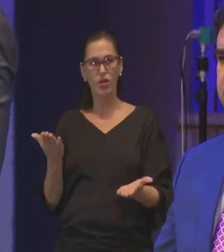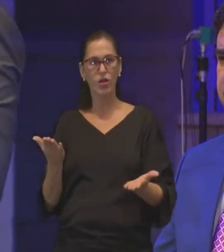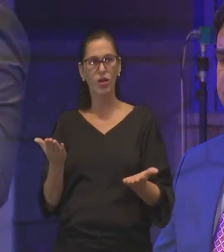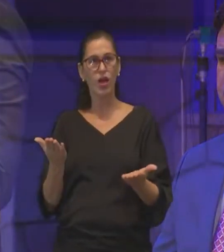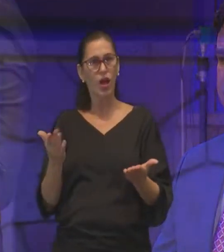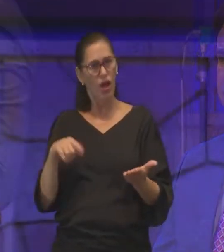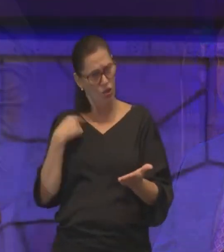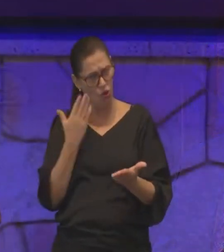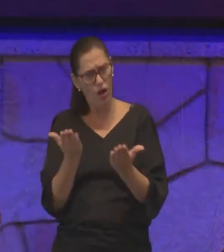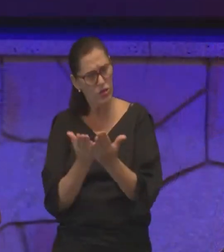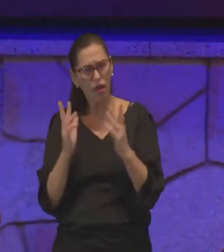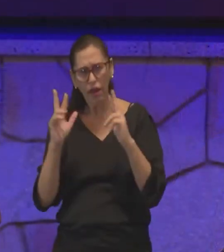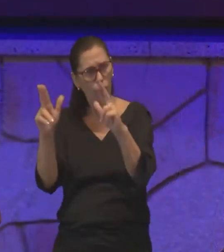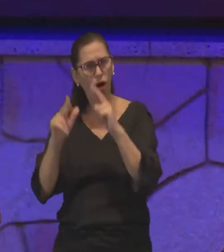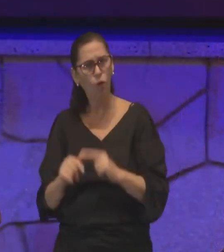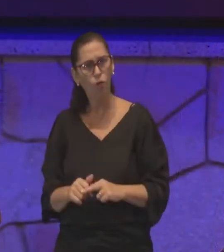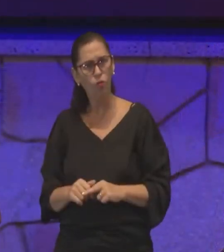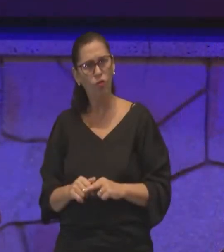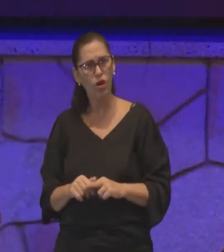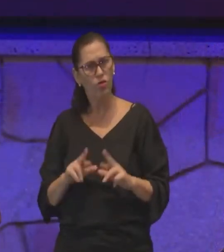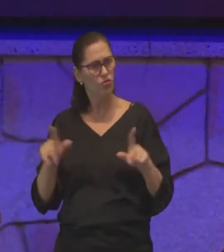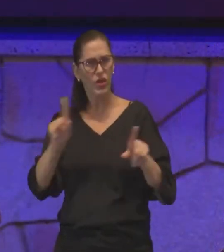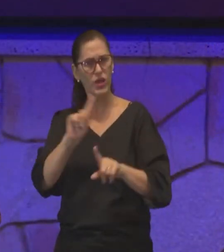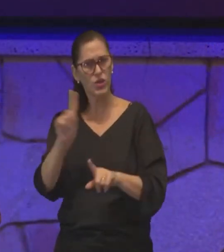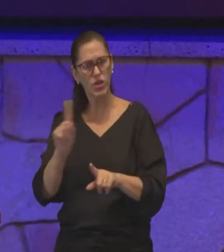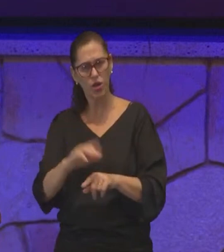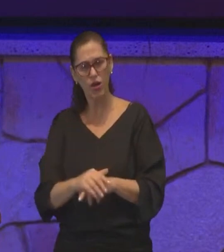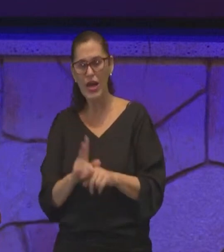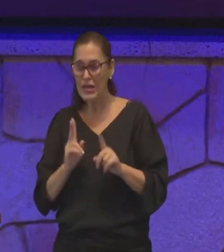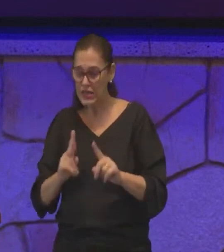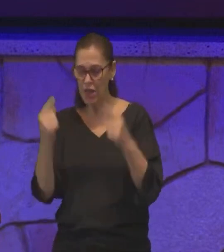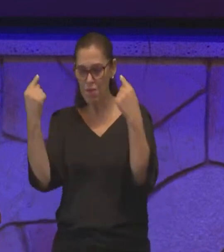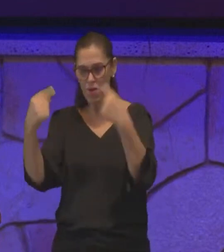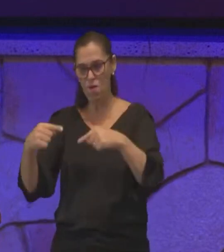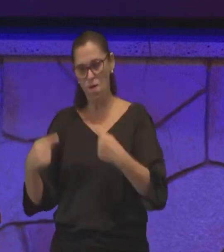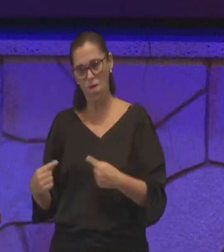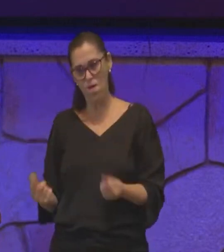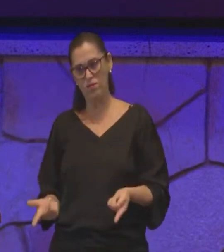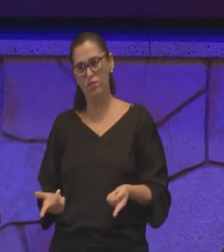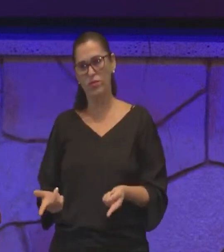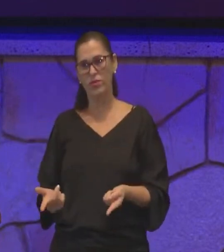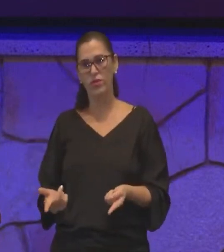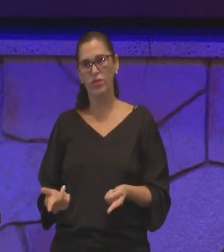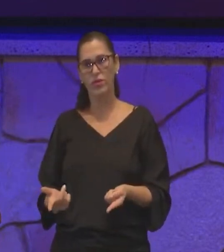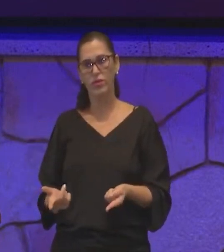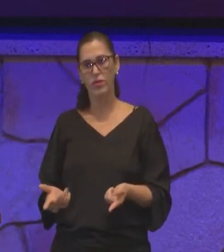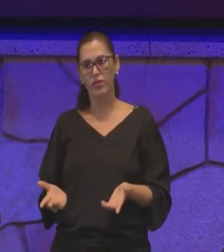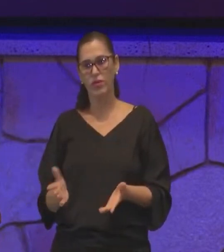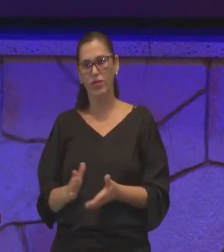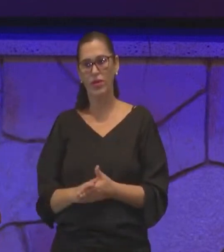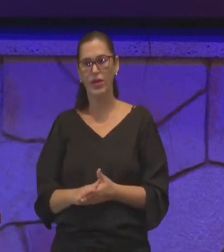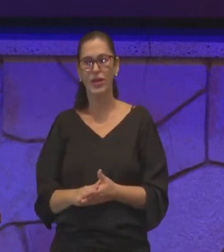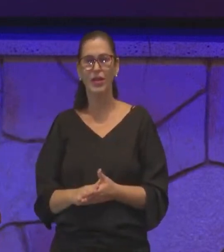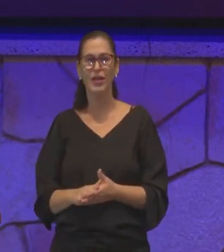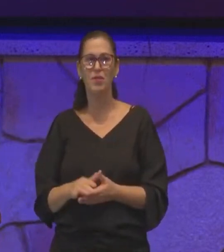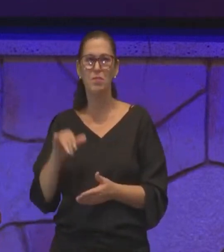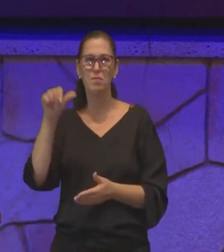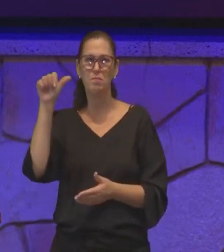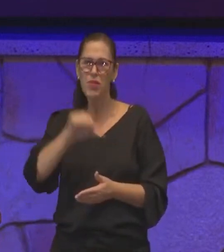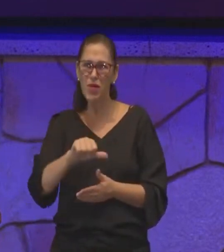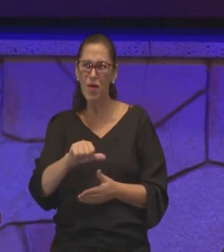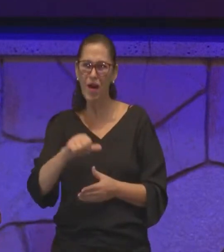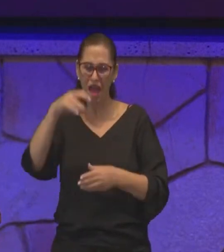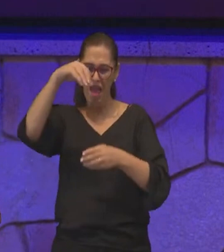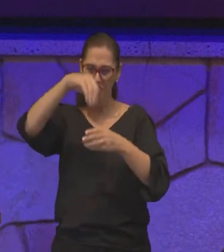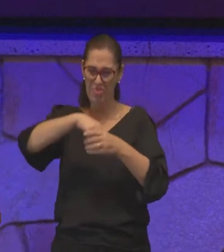diferente. Há sempre a oposição. E o que é pior, como eu disse, quando ela vem daquelas pessoas que